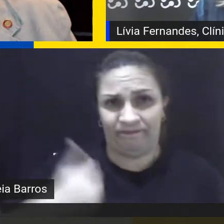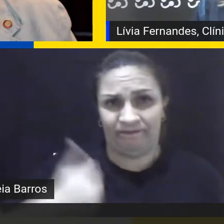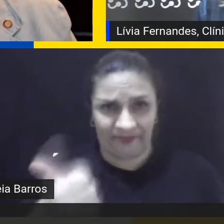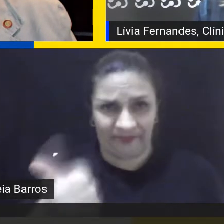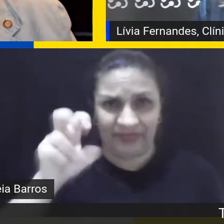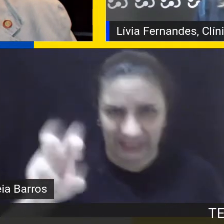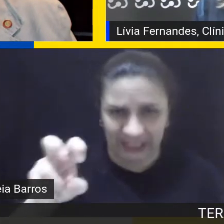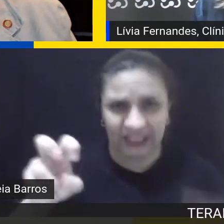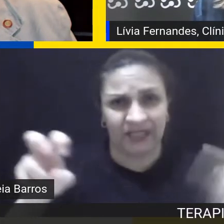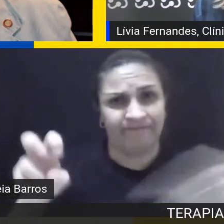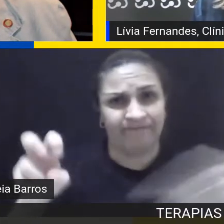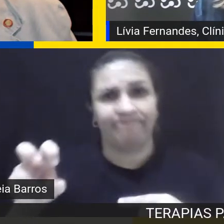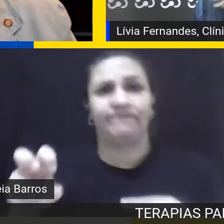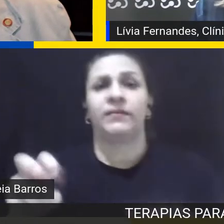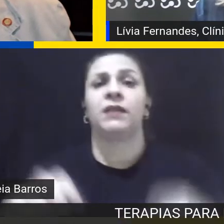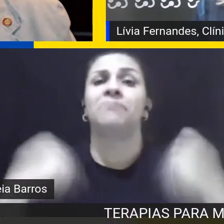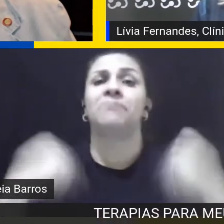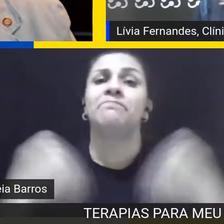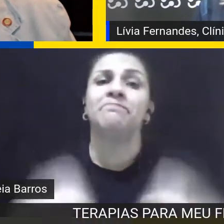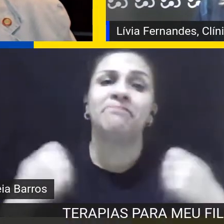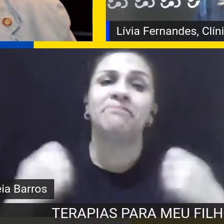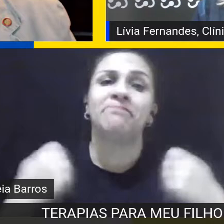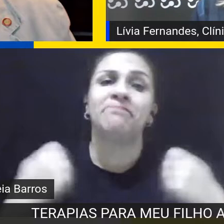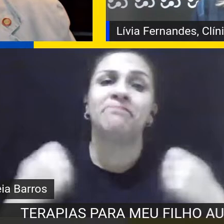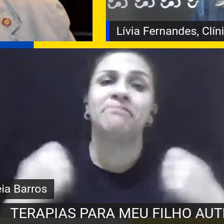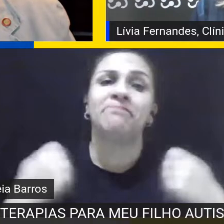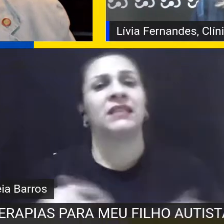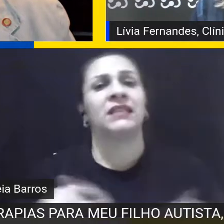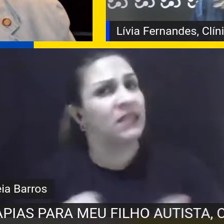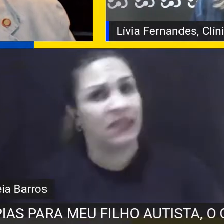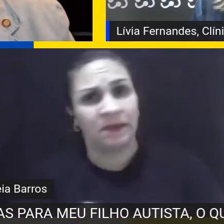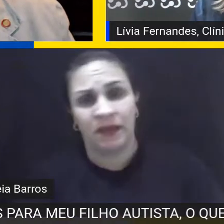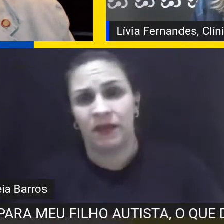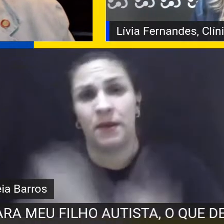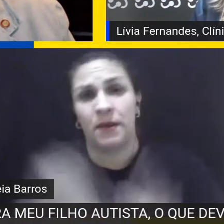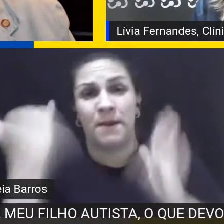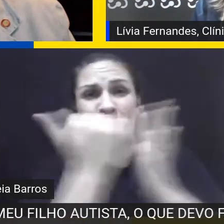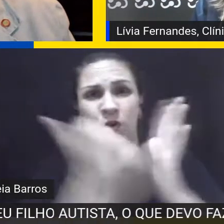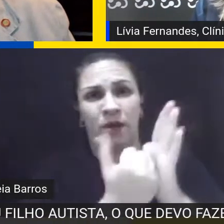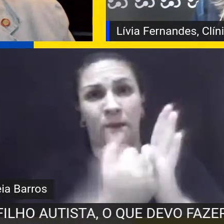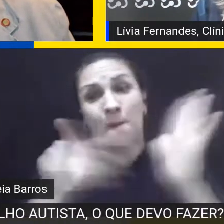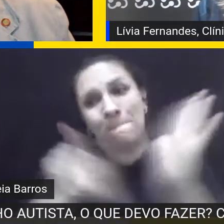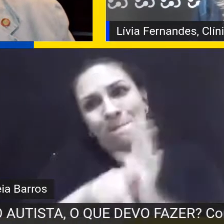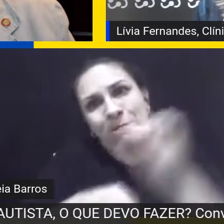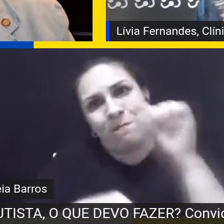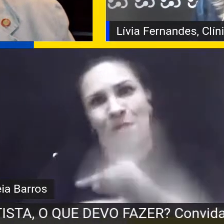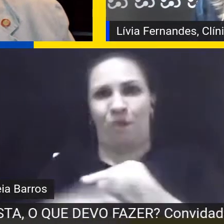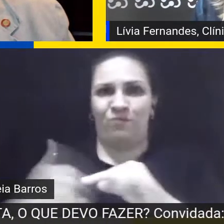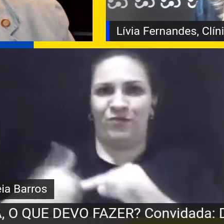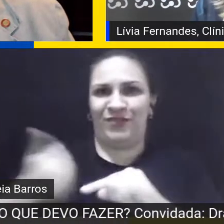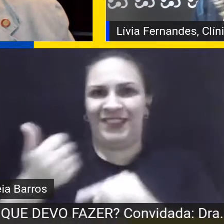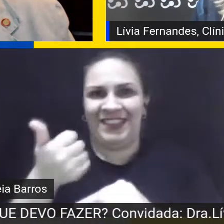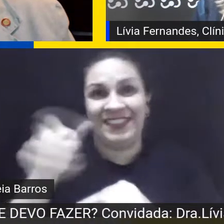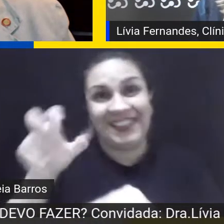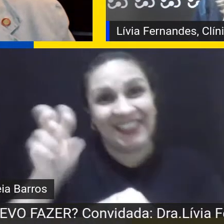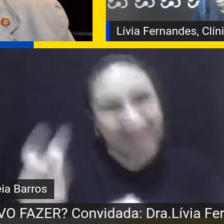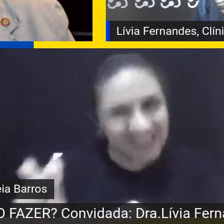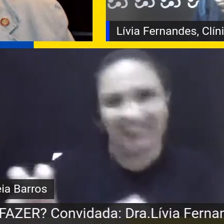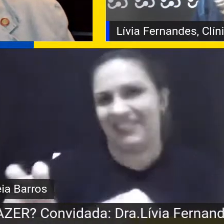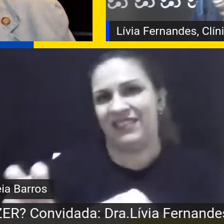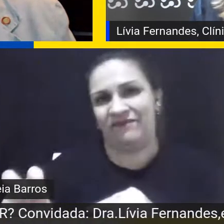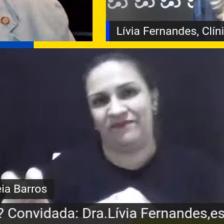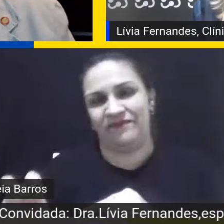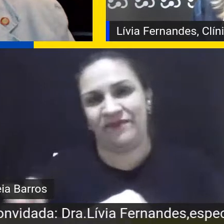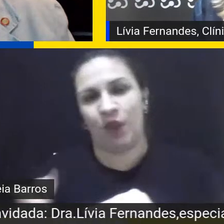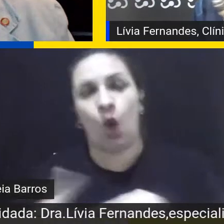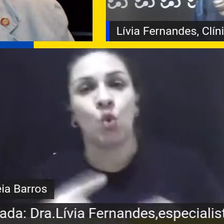lá, nós precisamos de um programa mais específico. Nós precisamos de